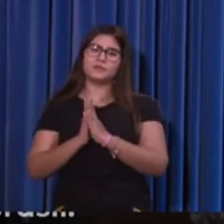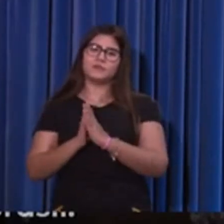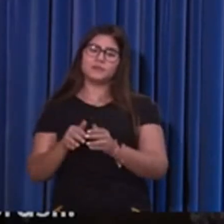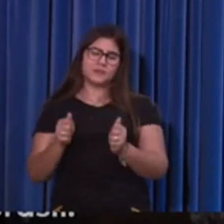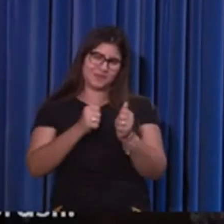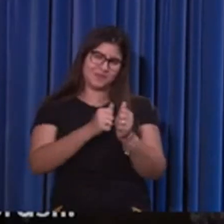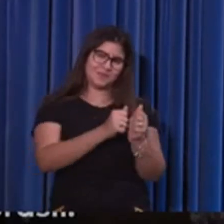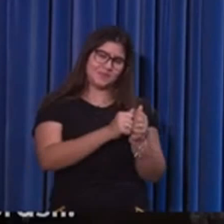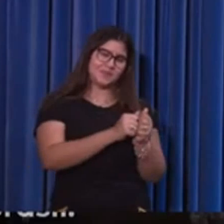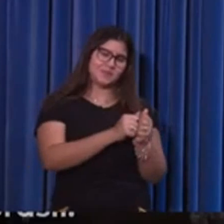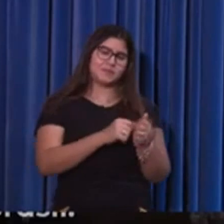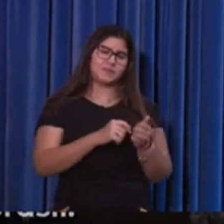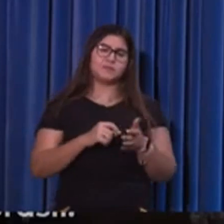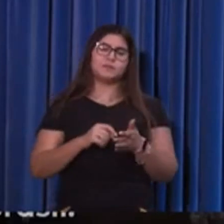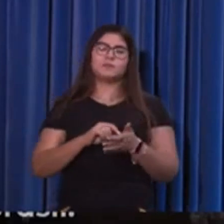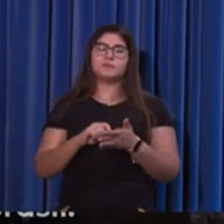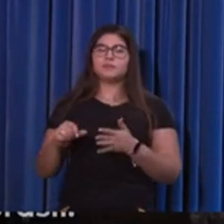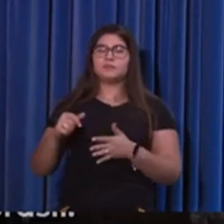versículo 13.